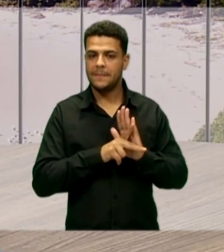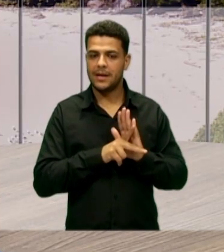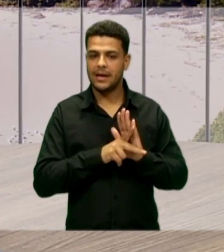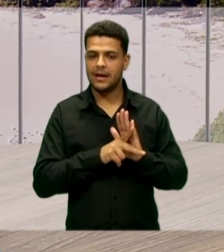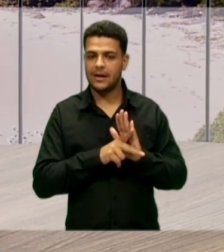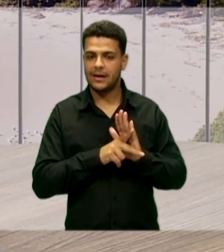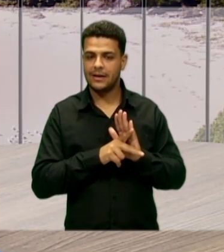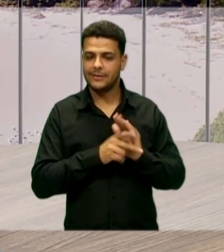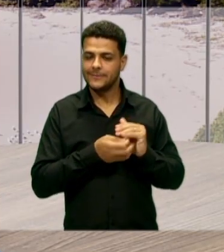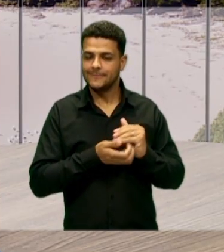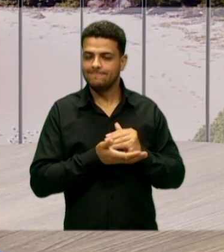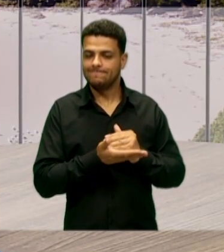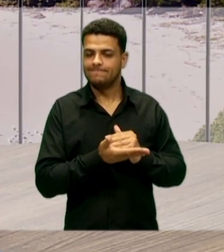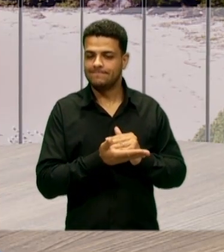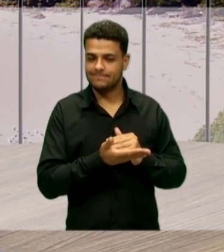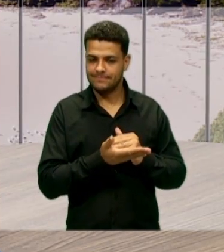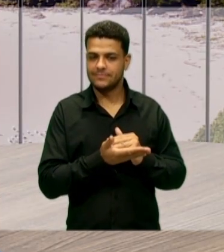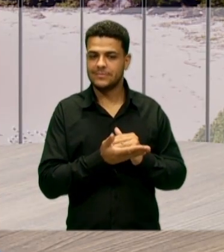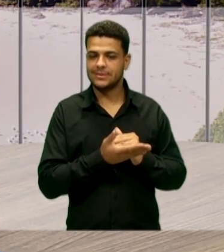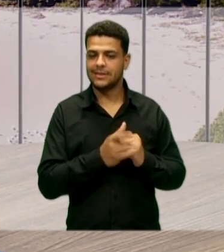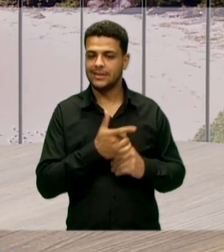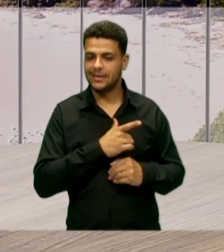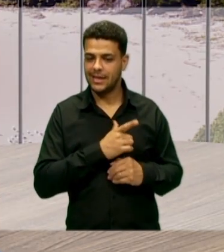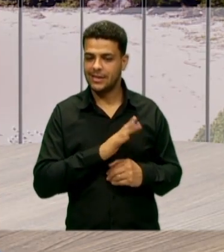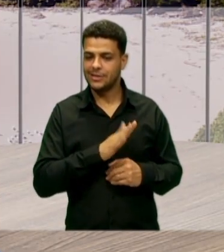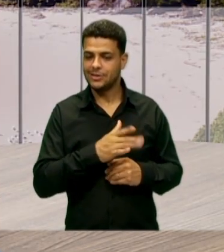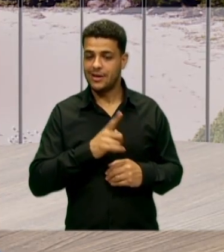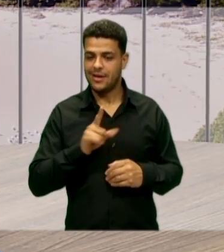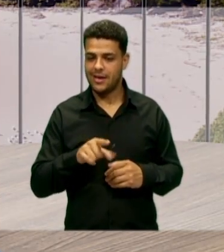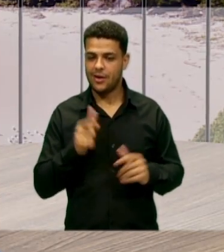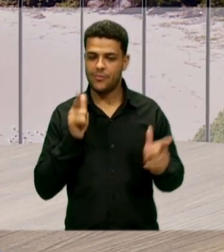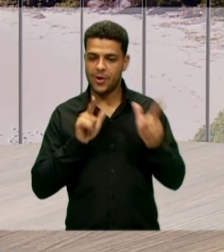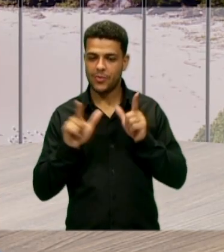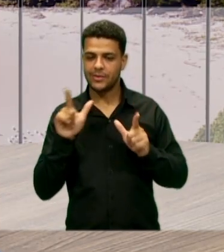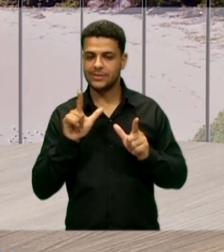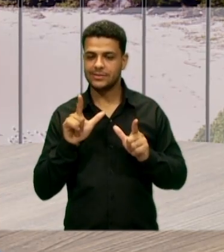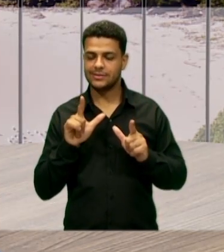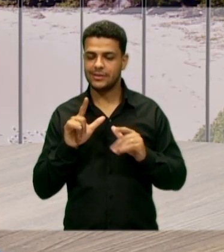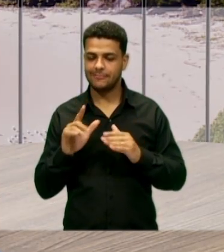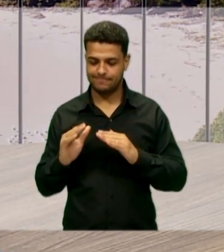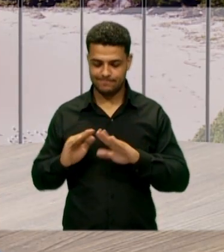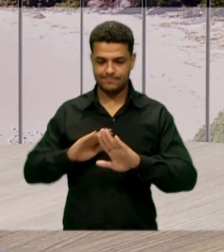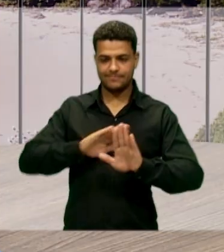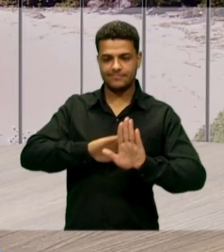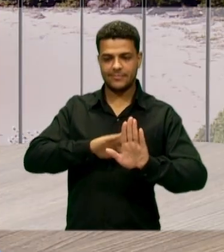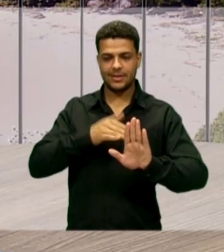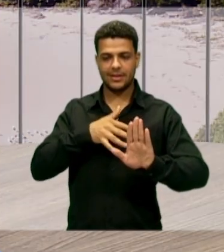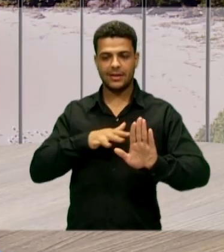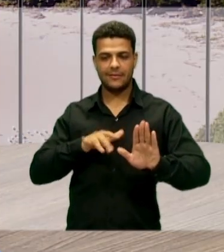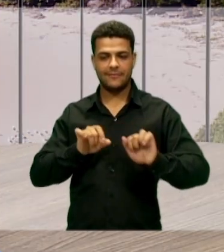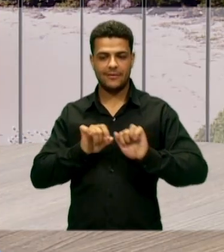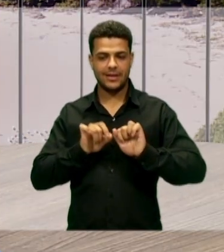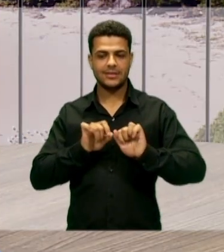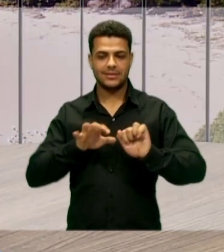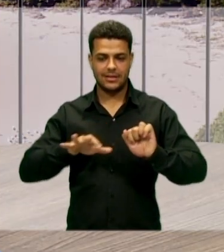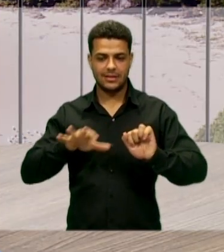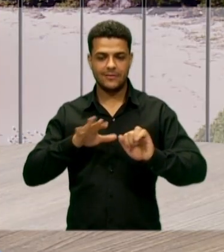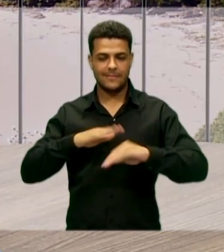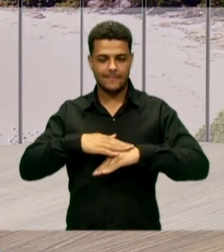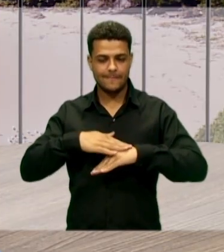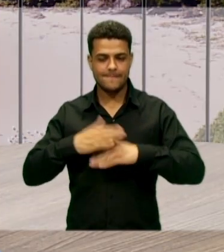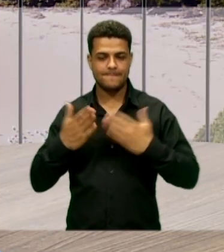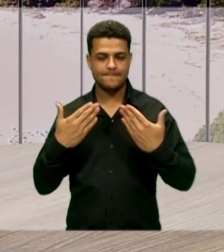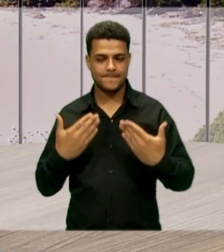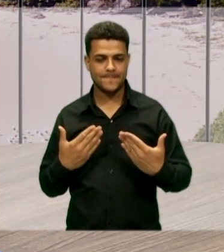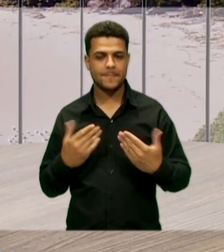sair do forno, né? A gente tem acho que é um ganho indireto muito importante, né? Esses networks que a gente faz, conversando com